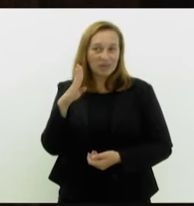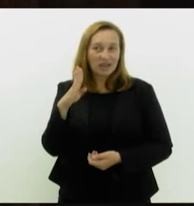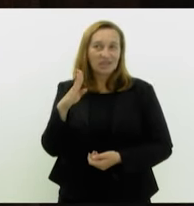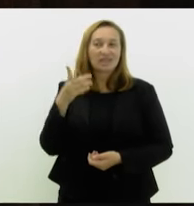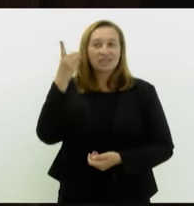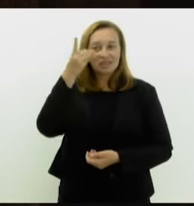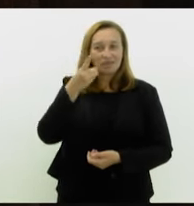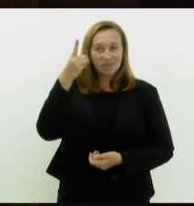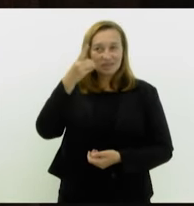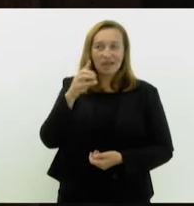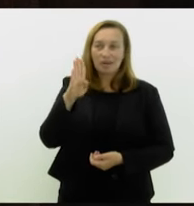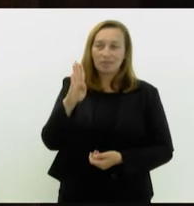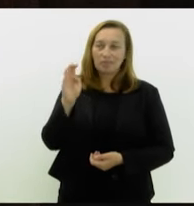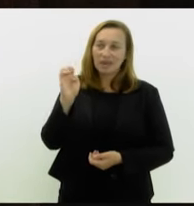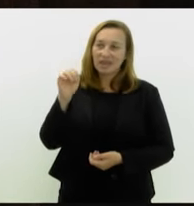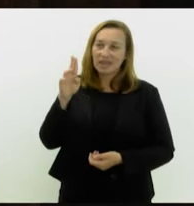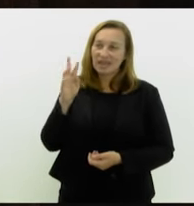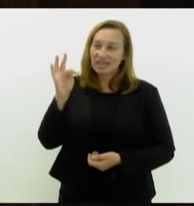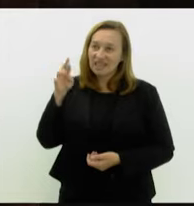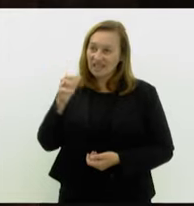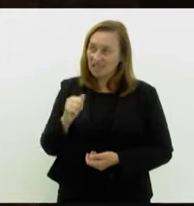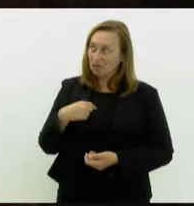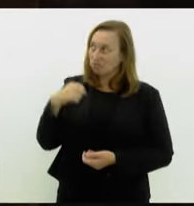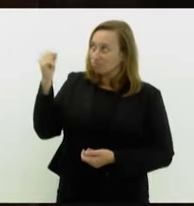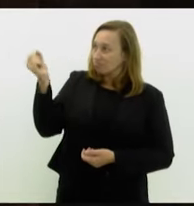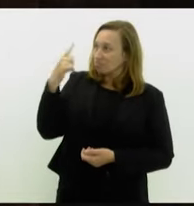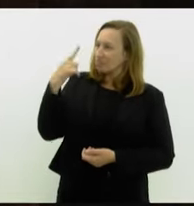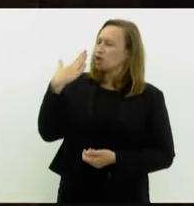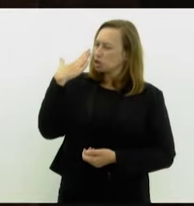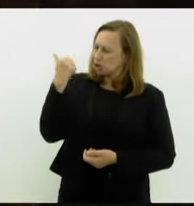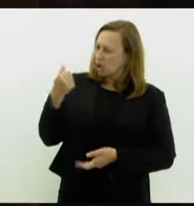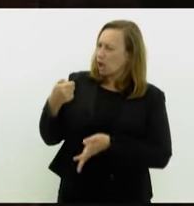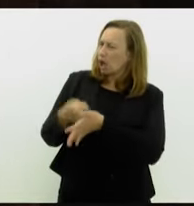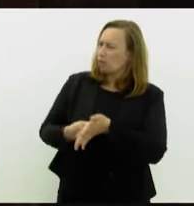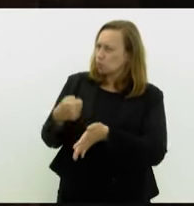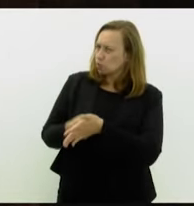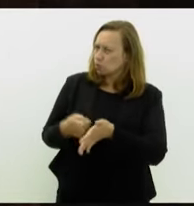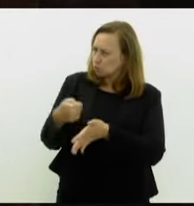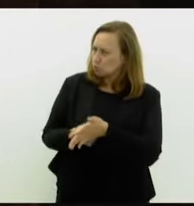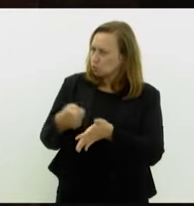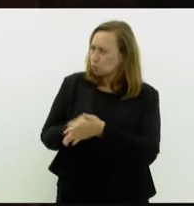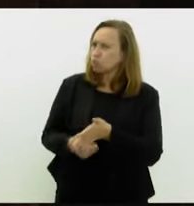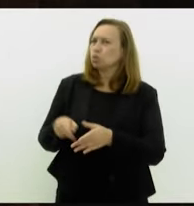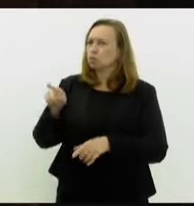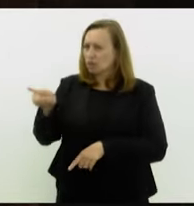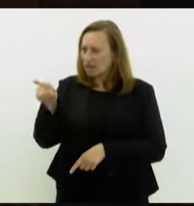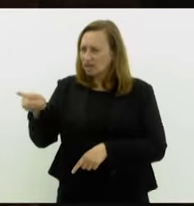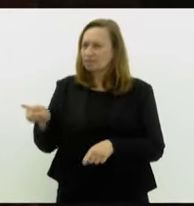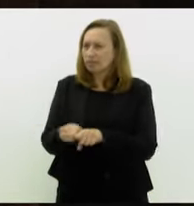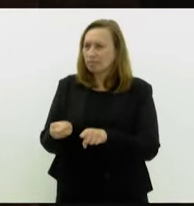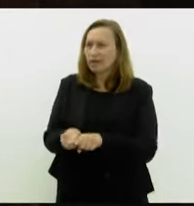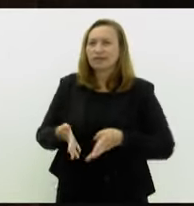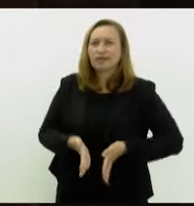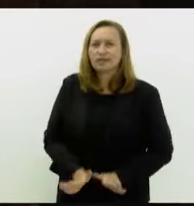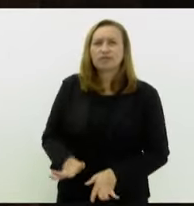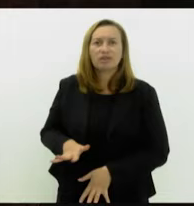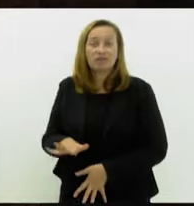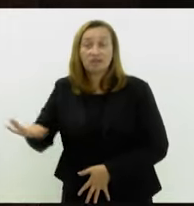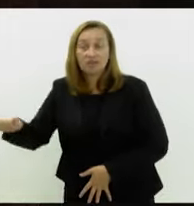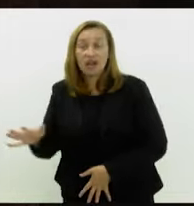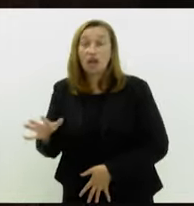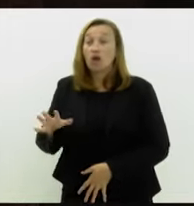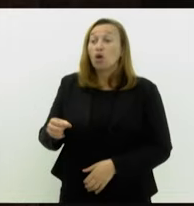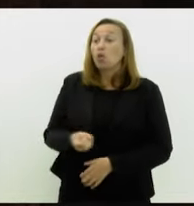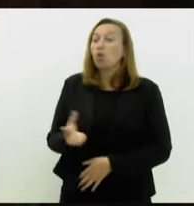deputada Benedita da Silva com quem eu me inspiro E sei da luta sendo também uma cria de favela entendendo o quanto que as mulheres